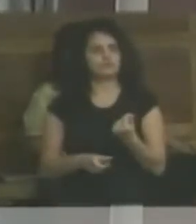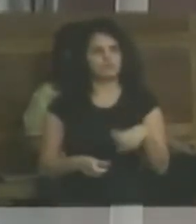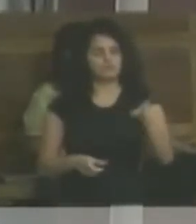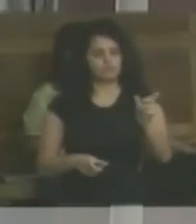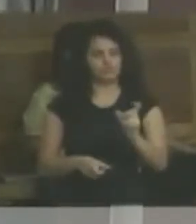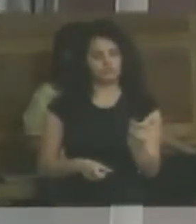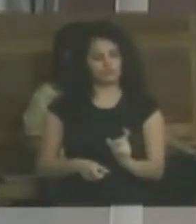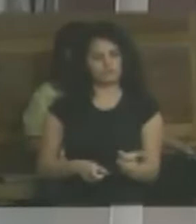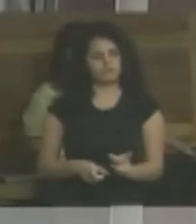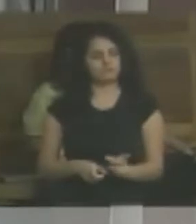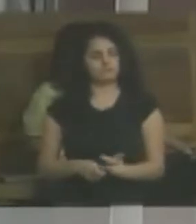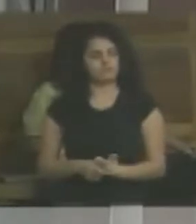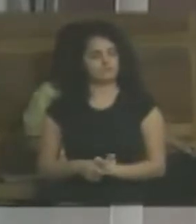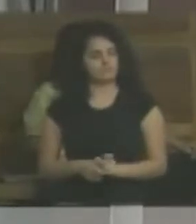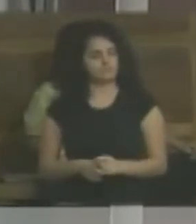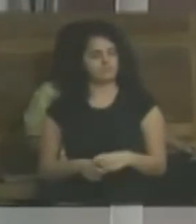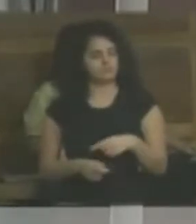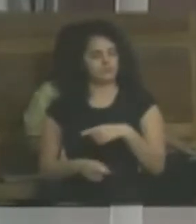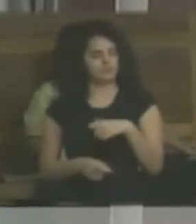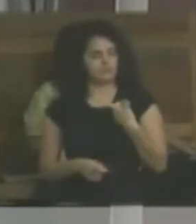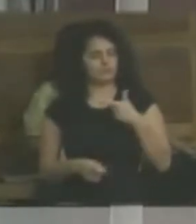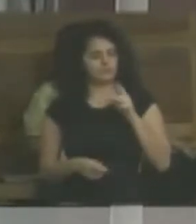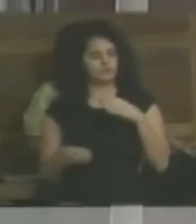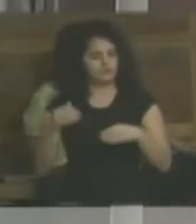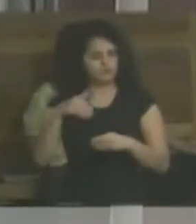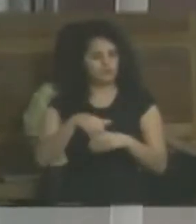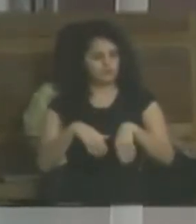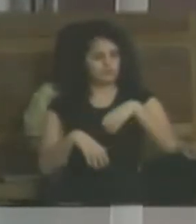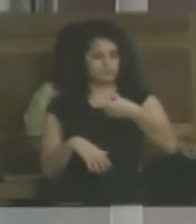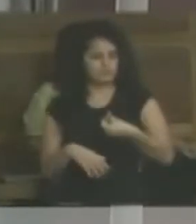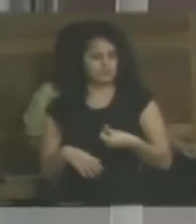passado a gente votou por uma suspensão de 6 meses, que